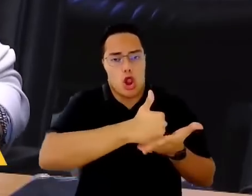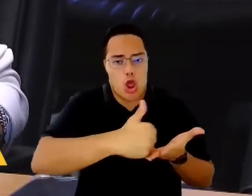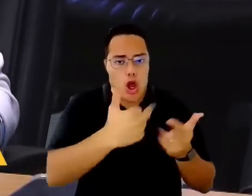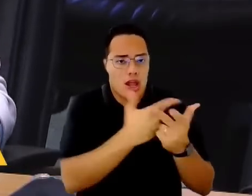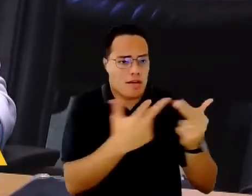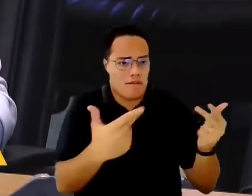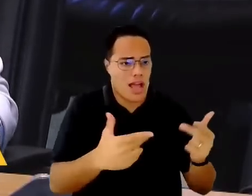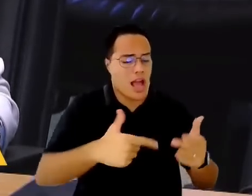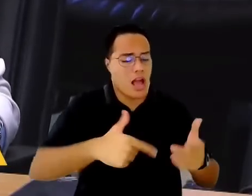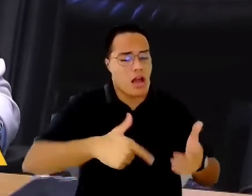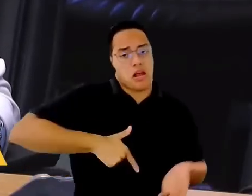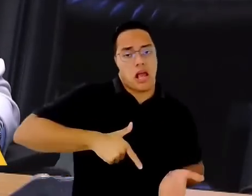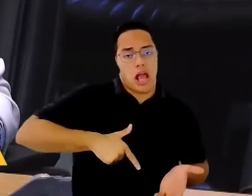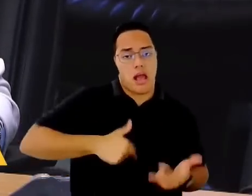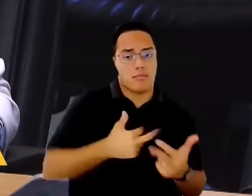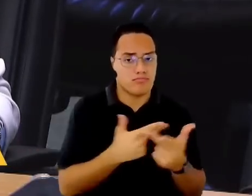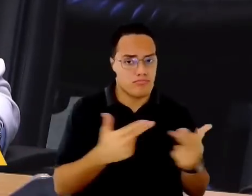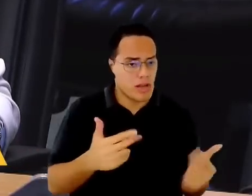arma